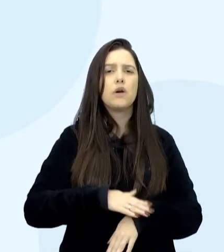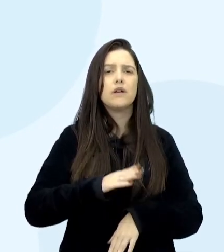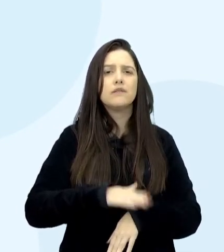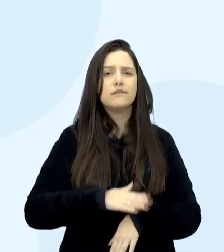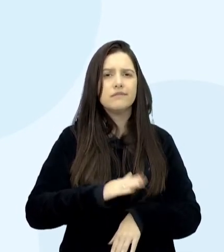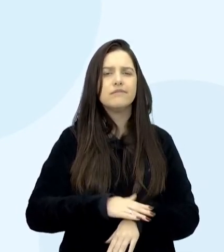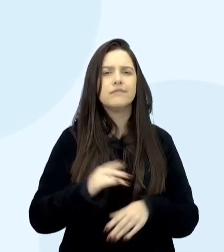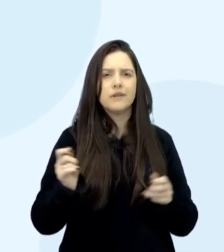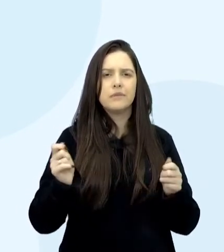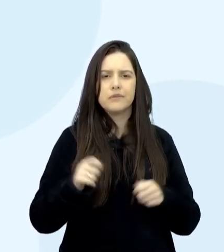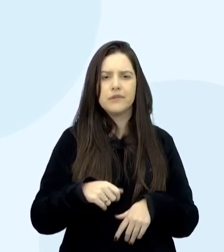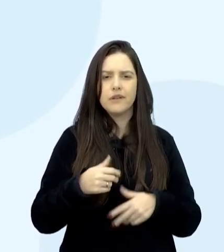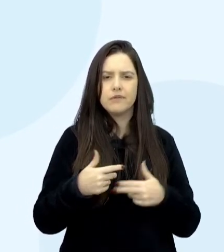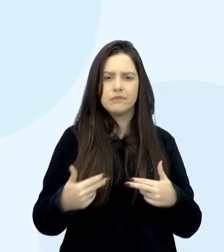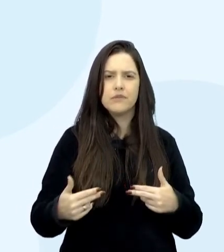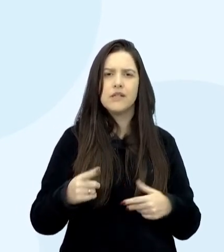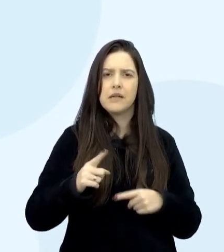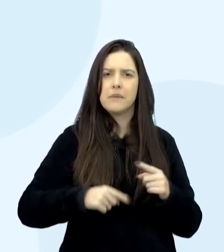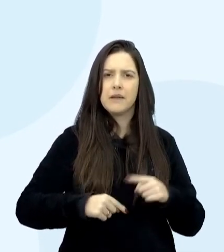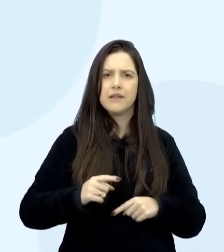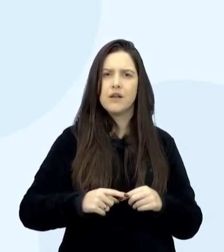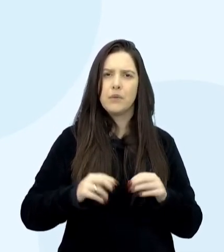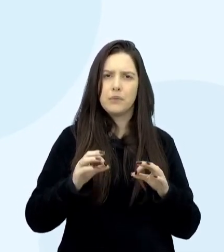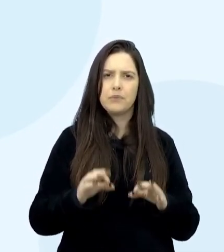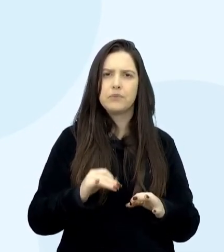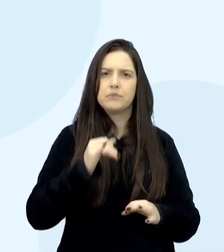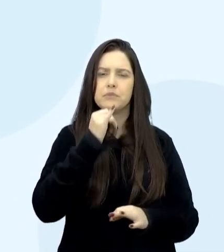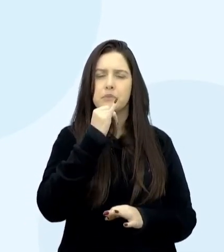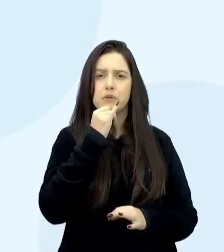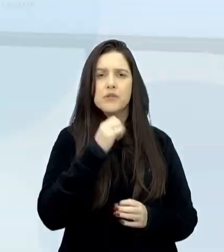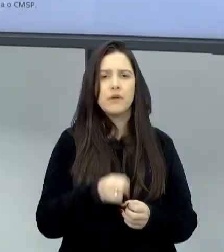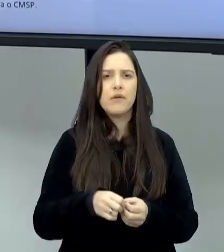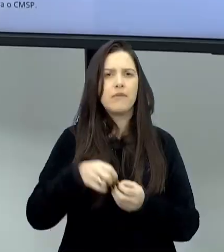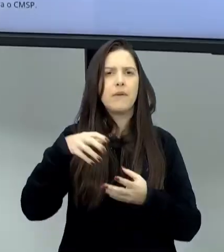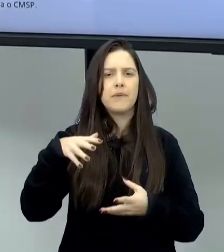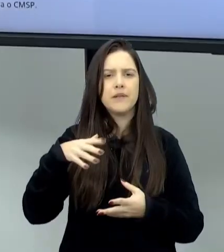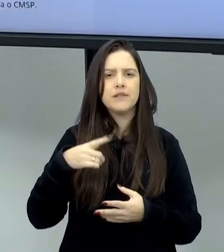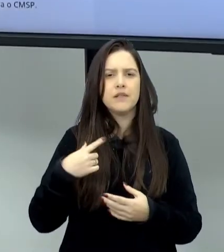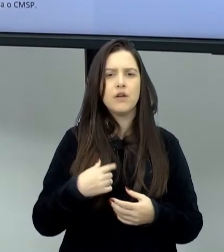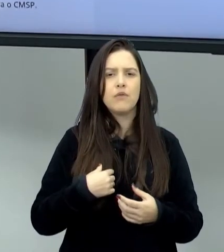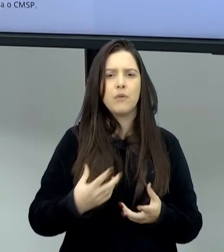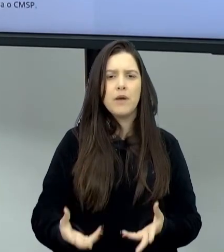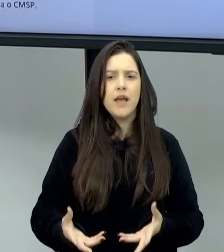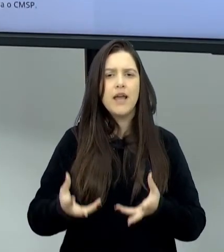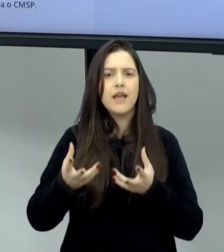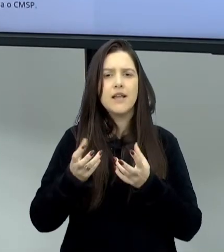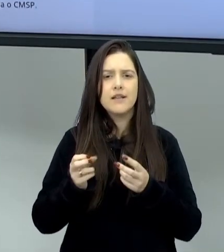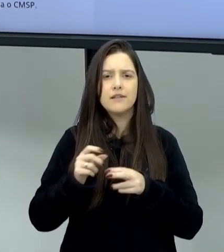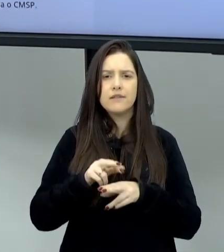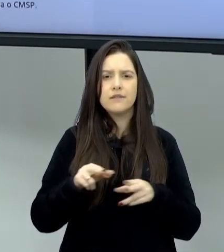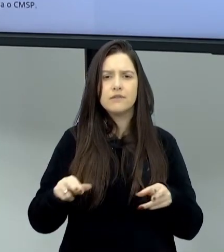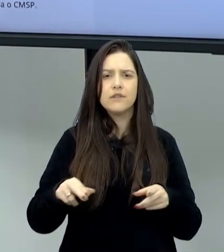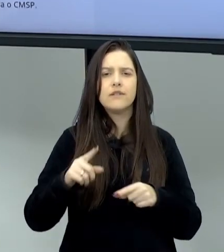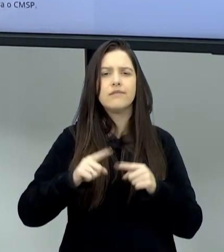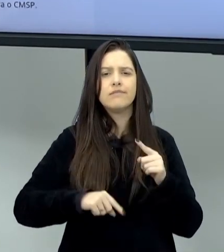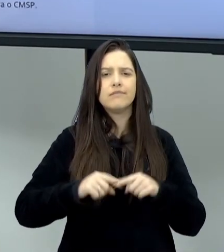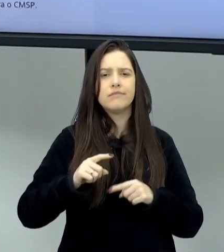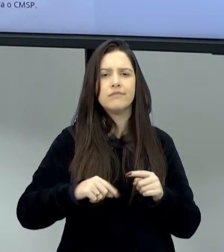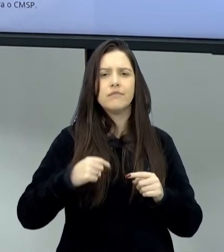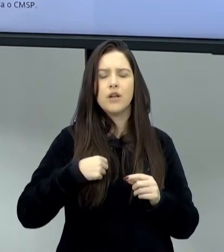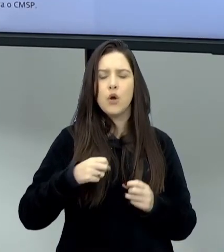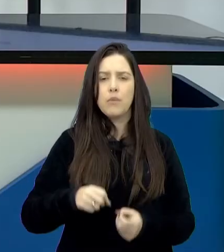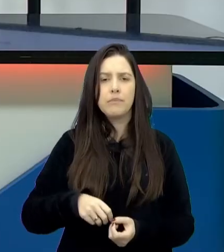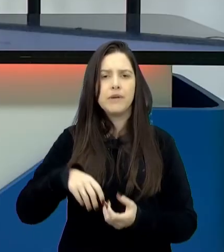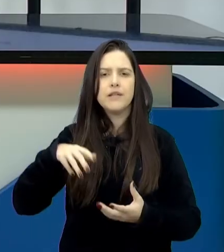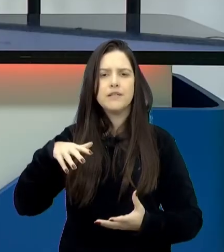para esse material, por exemplo, desaparecer? Né? Quantos anos seria necessário para esse material